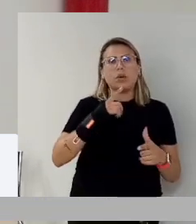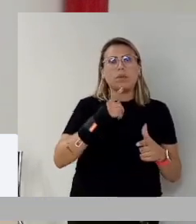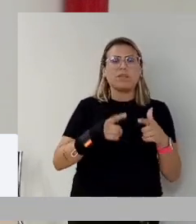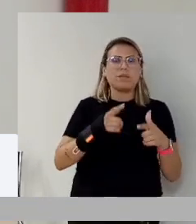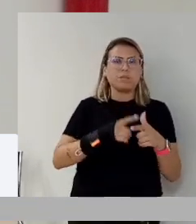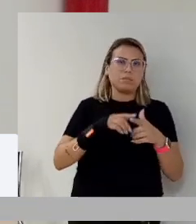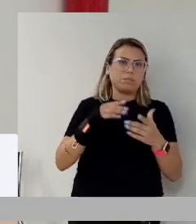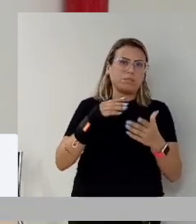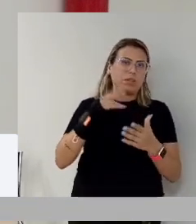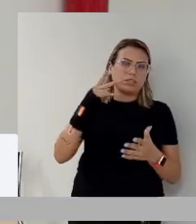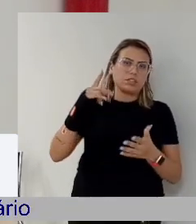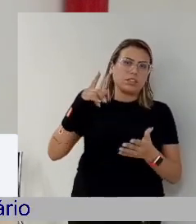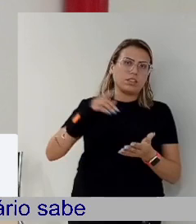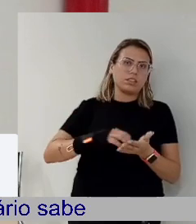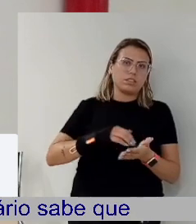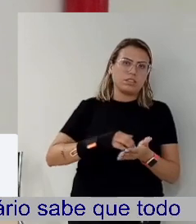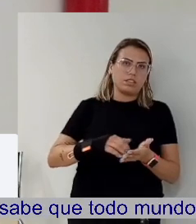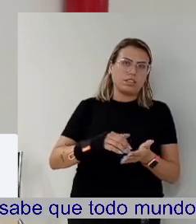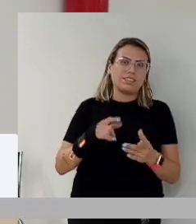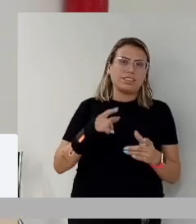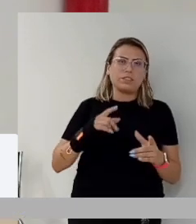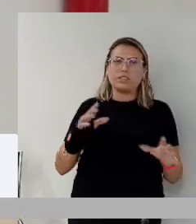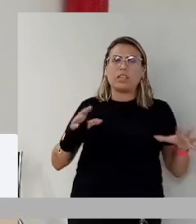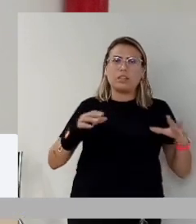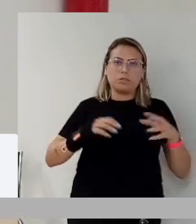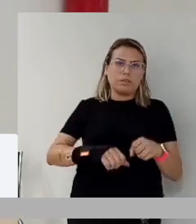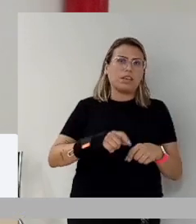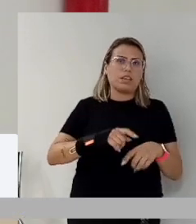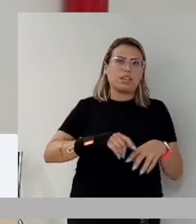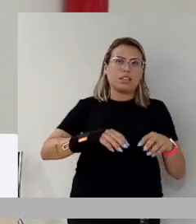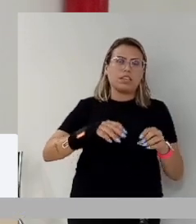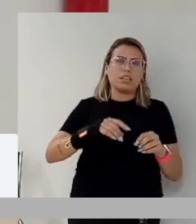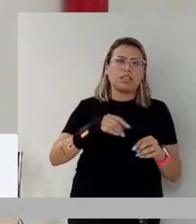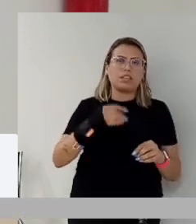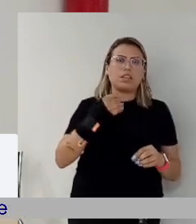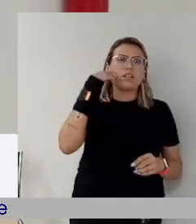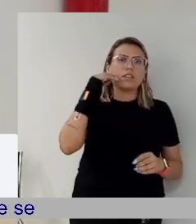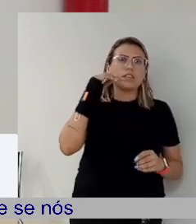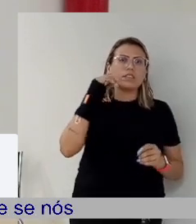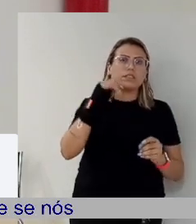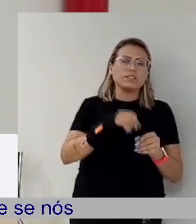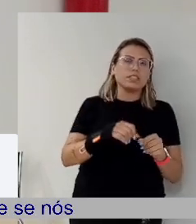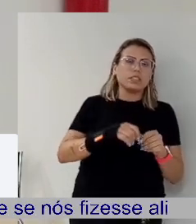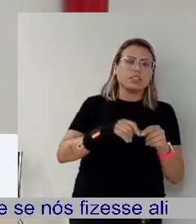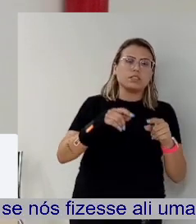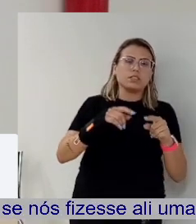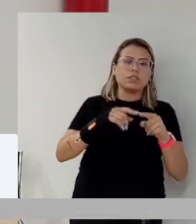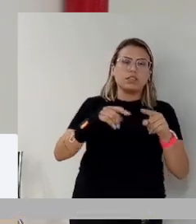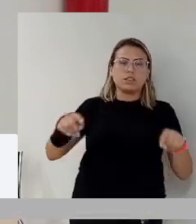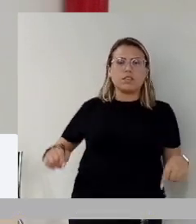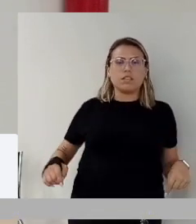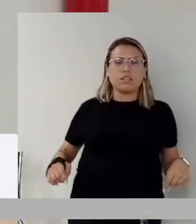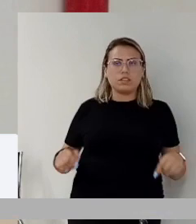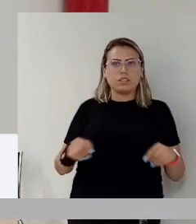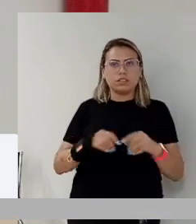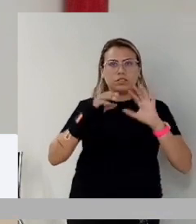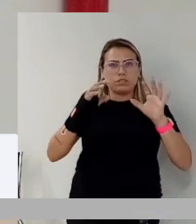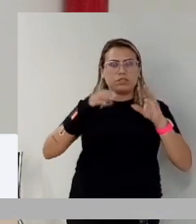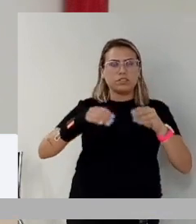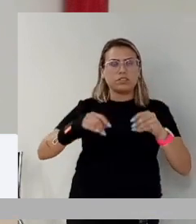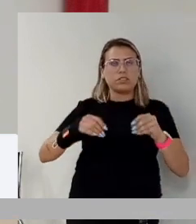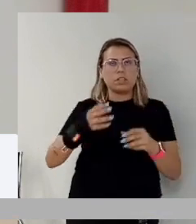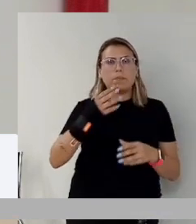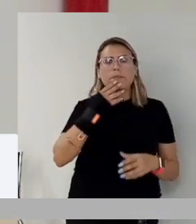próprios secretários sabe que é todo mundo querendo invadir então eu já acho que se nós fizesse ali uma quadra de Volo de areia ali já